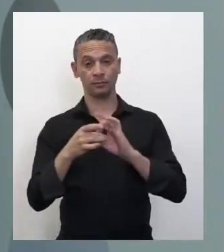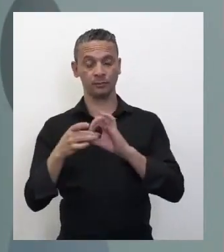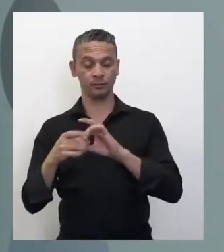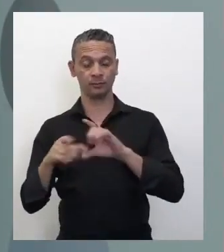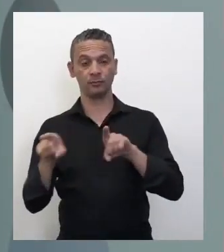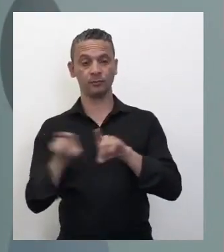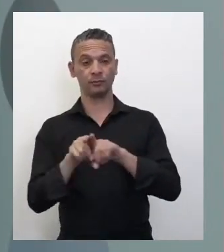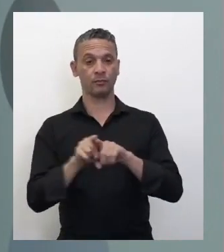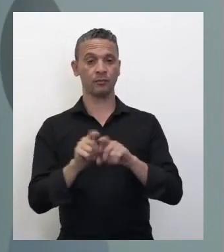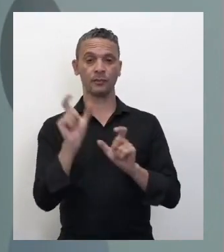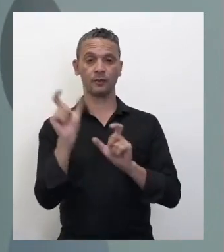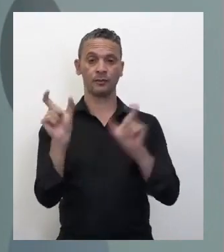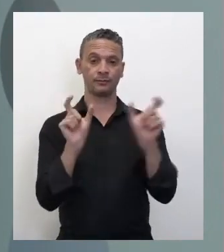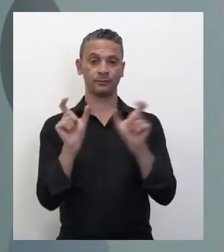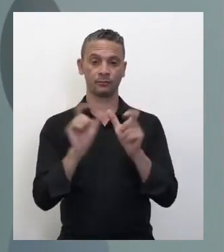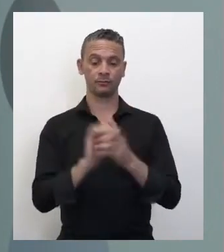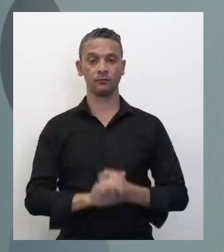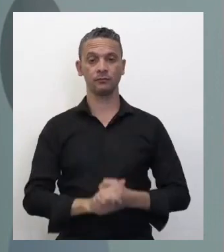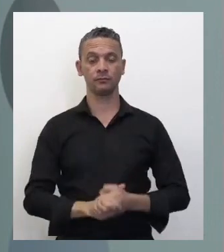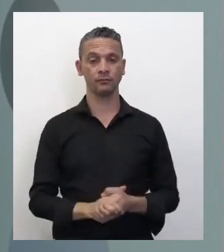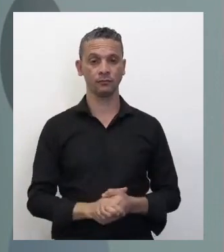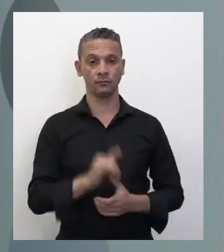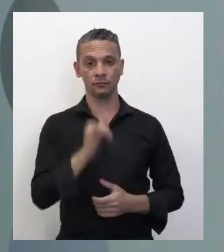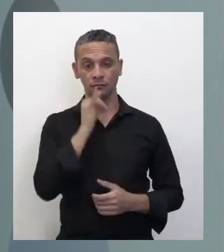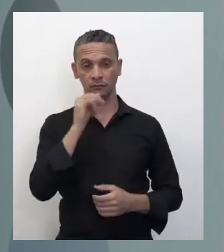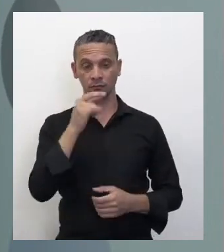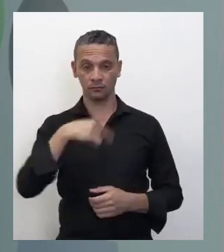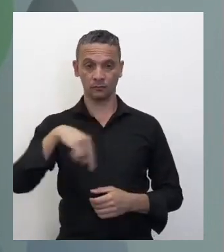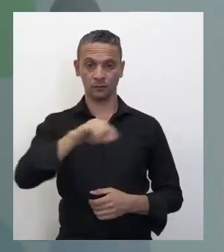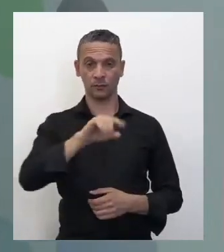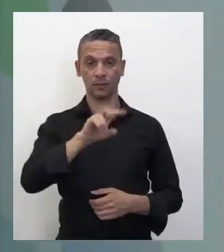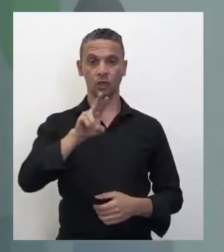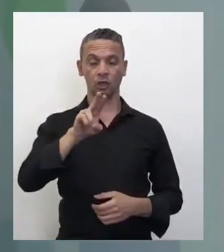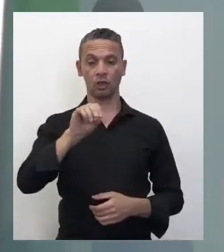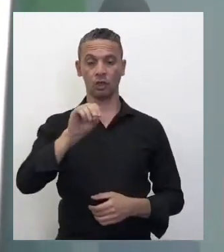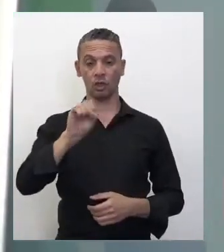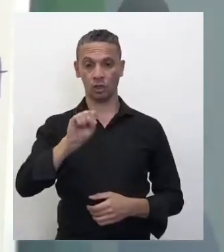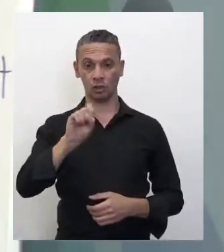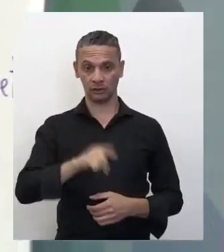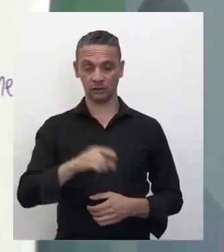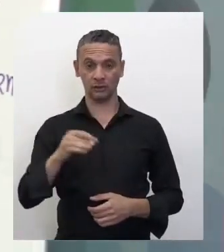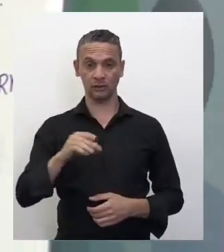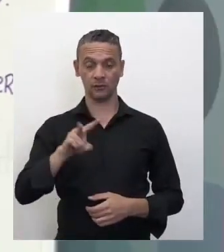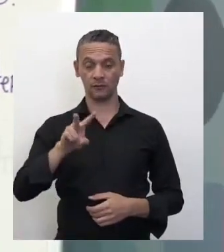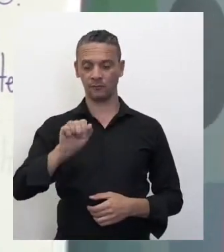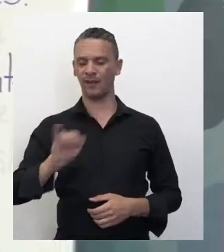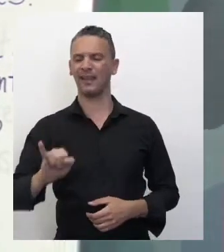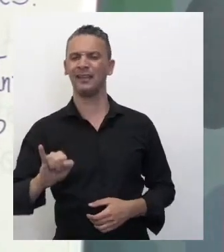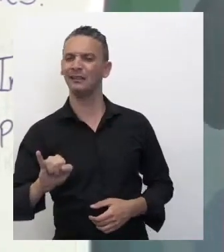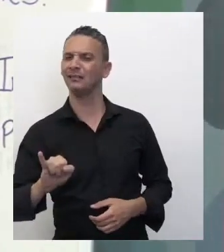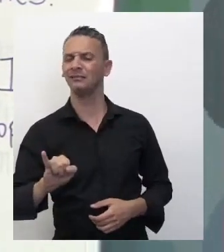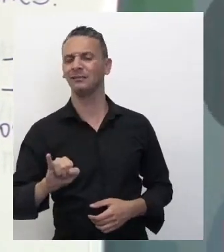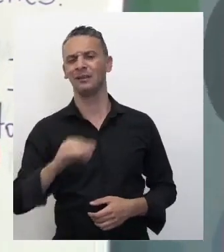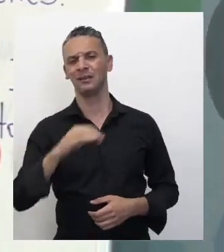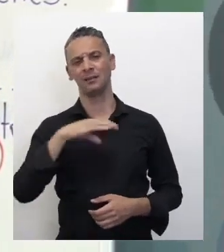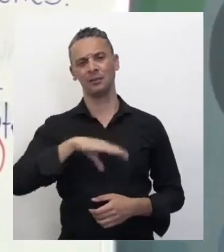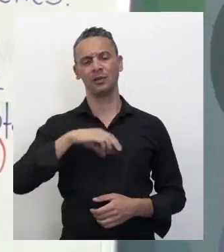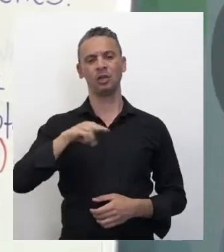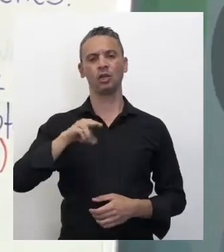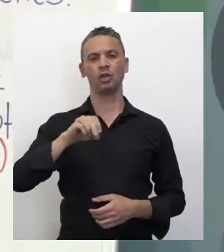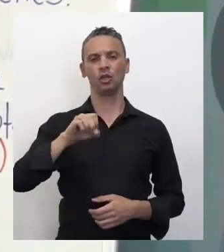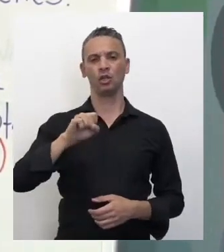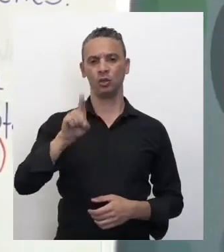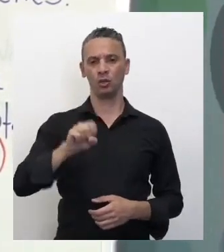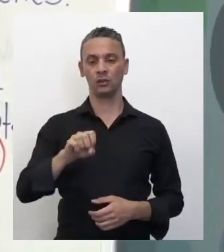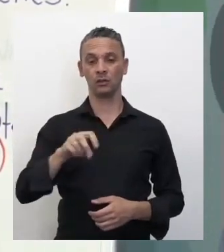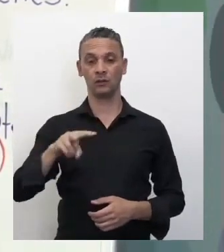português a gente falar nós vai, né? Se eu não conjugar o verbo, ele não está certo. Então, in English, para